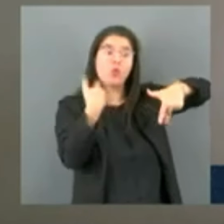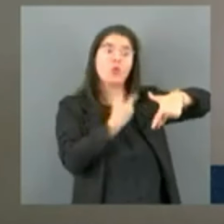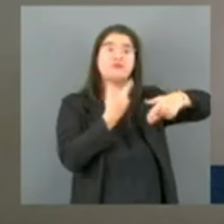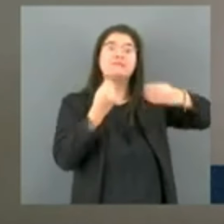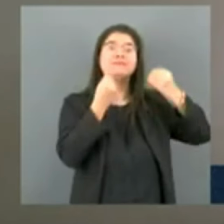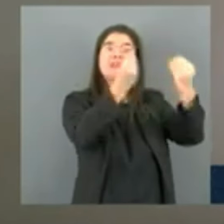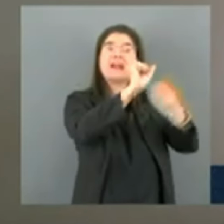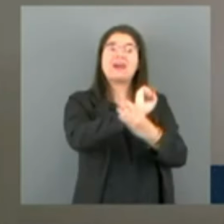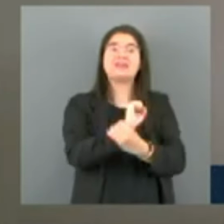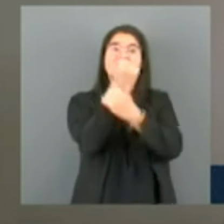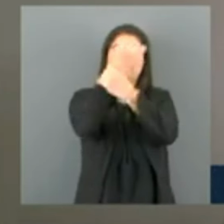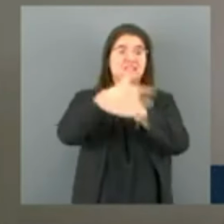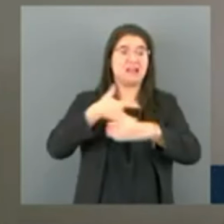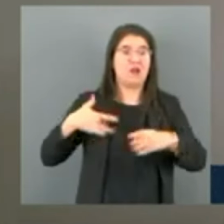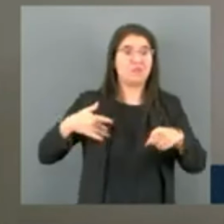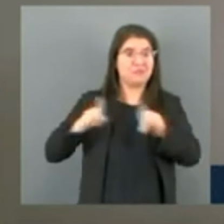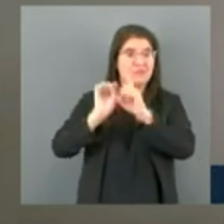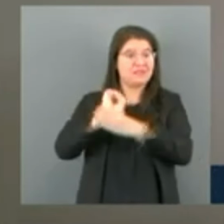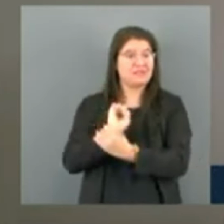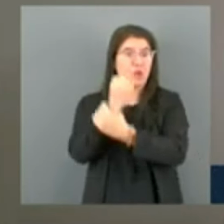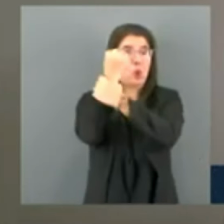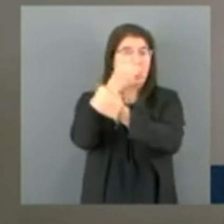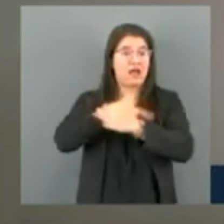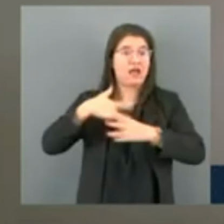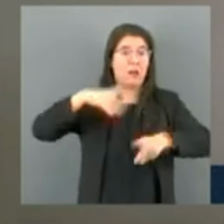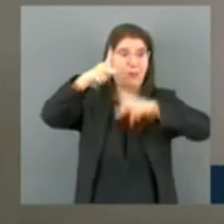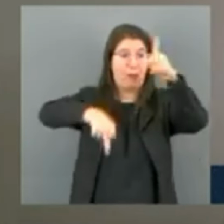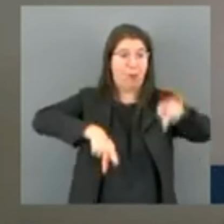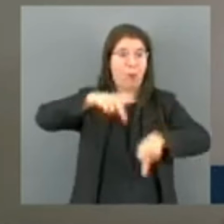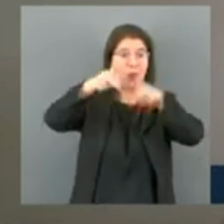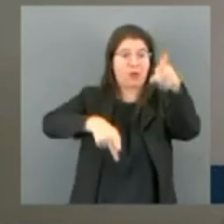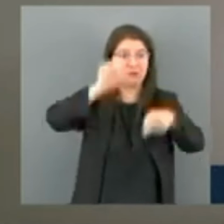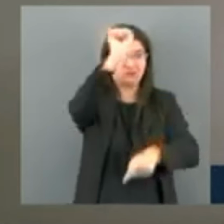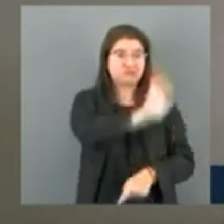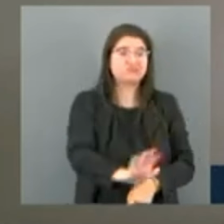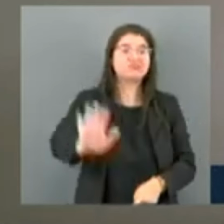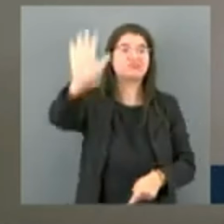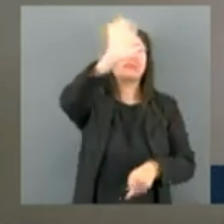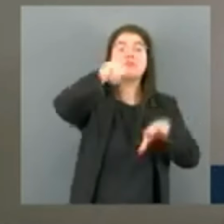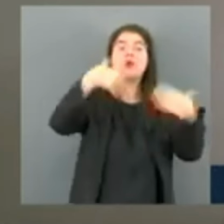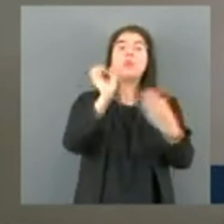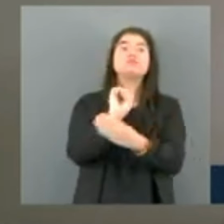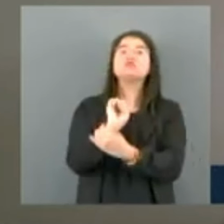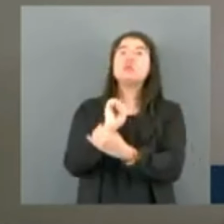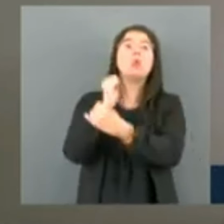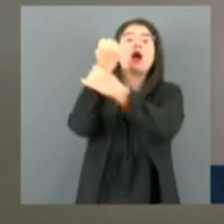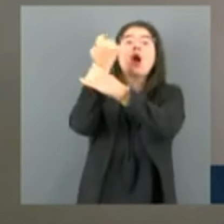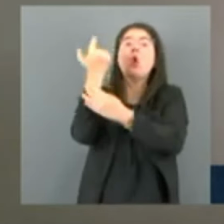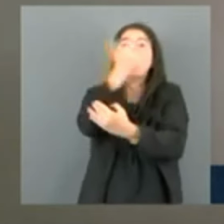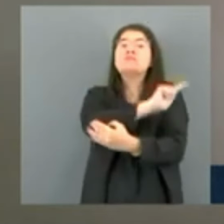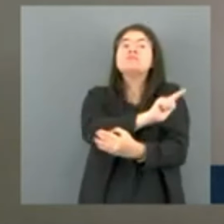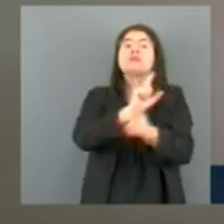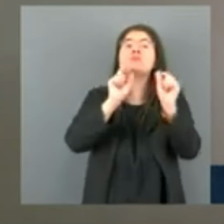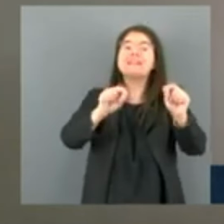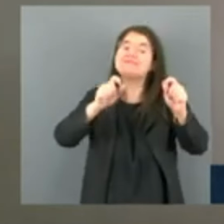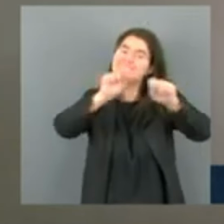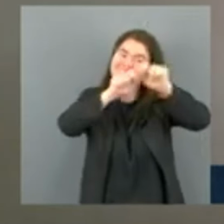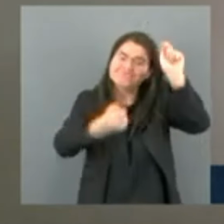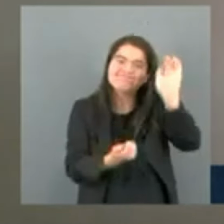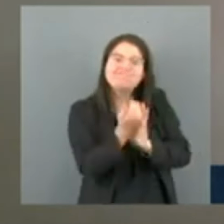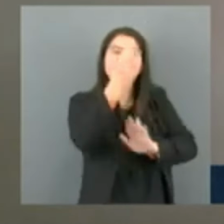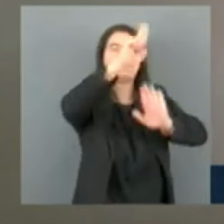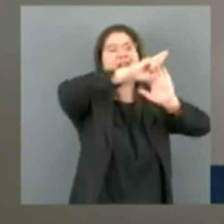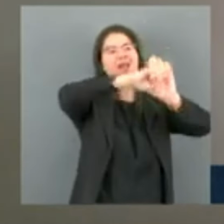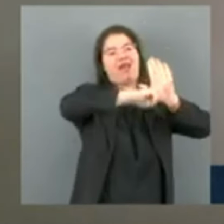né, segurança à saúde da população em geral. E essa segurança só consegue ser garantida com a regulamentação. Nós